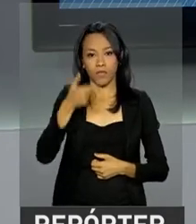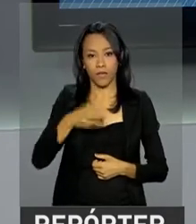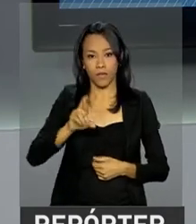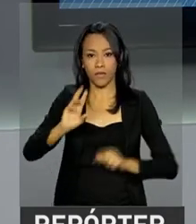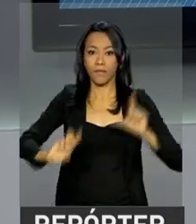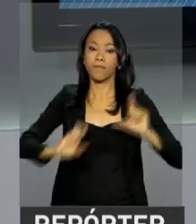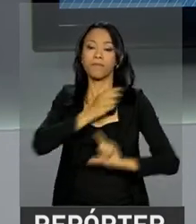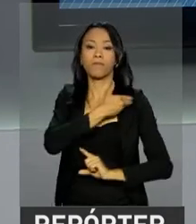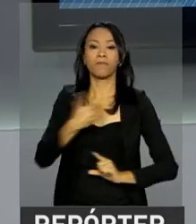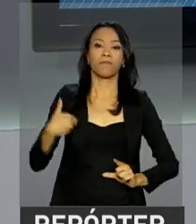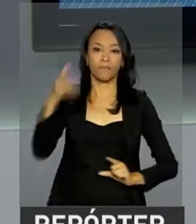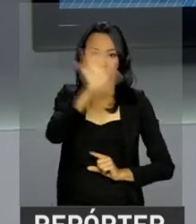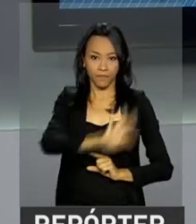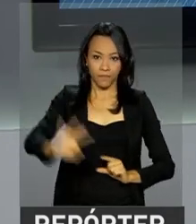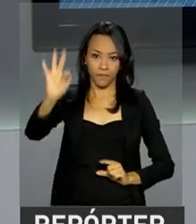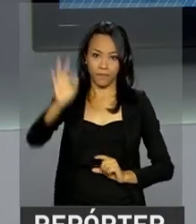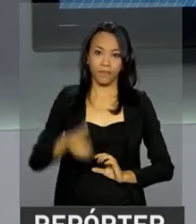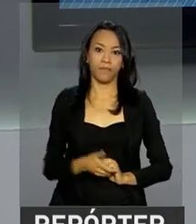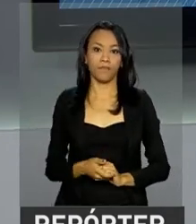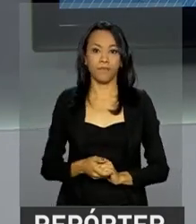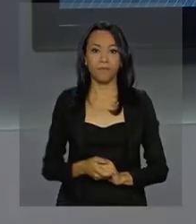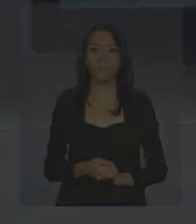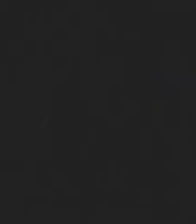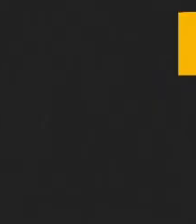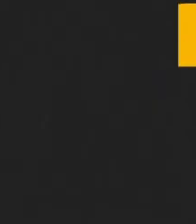na nbr a tv do governo federal